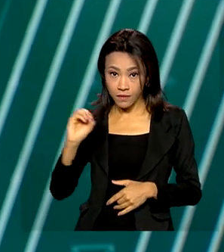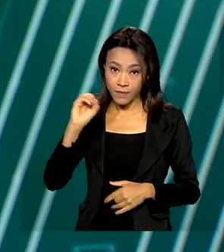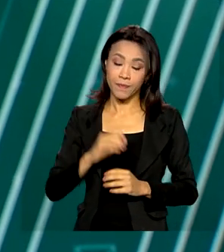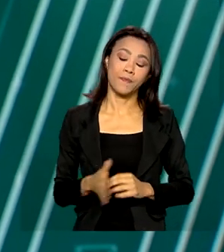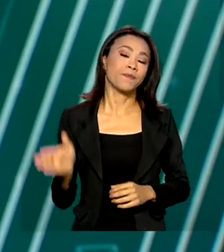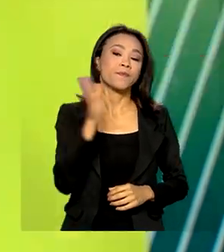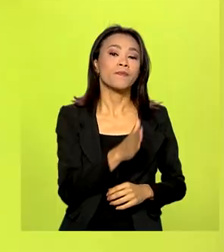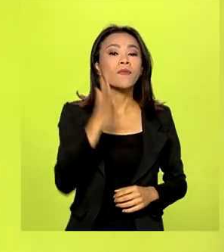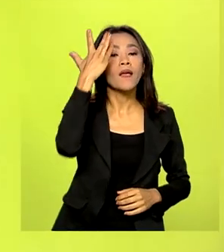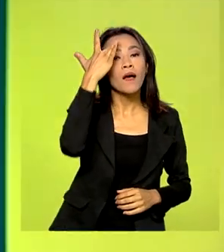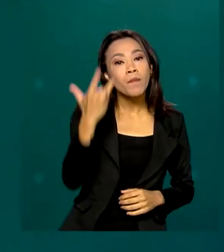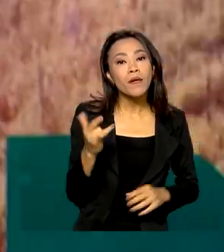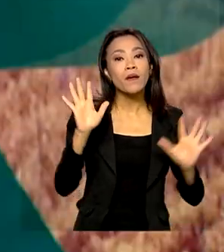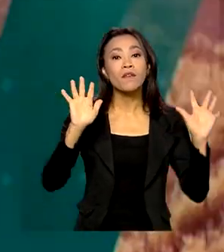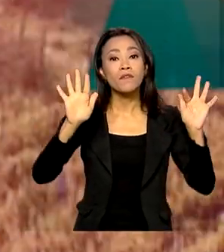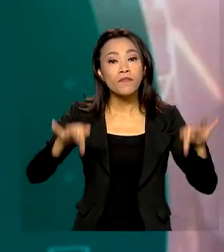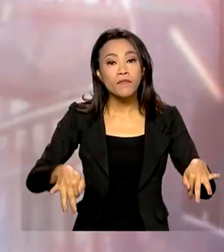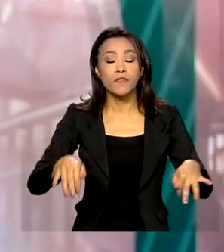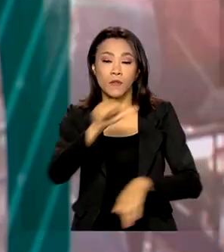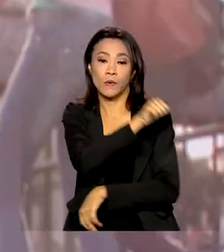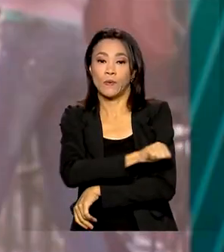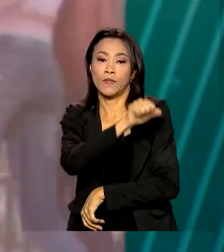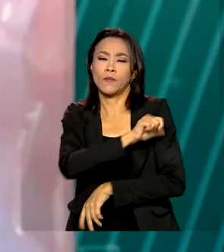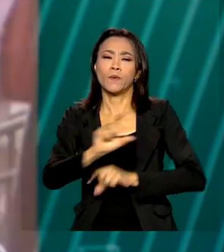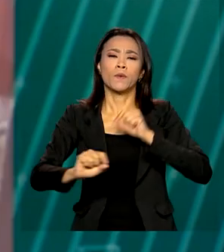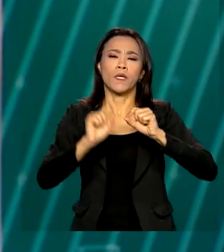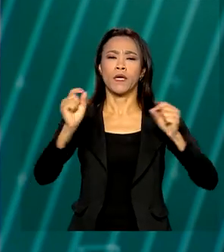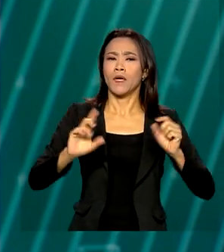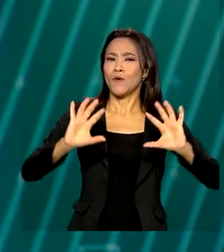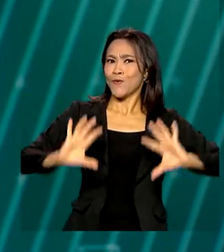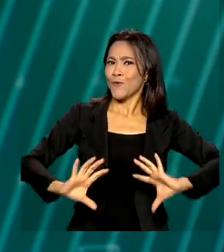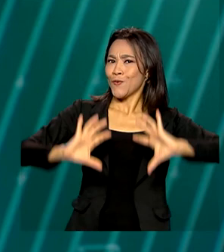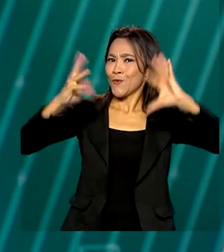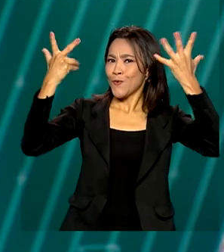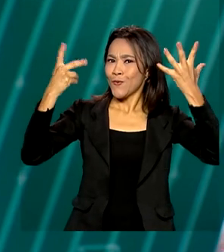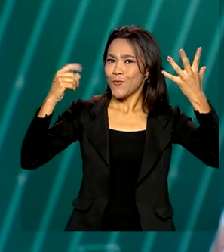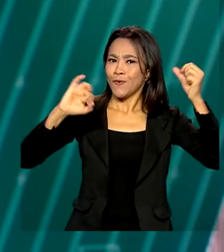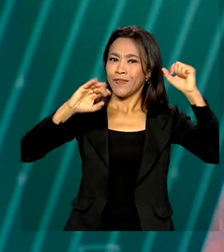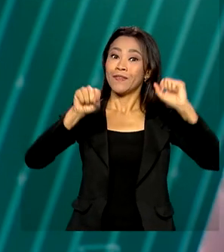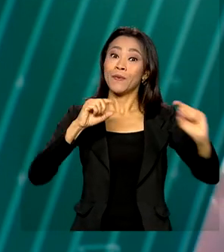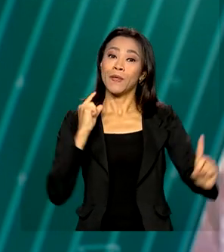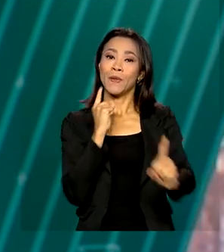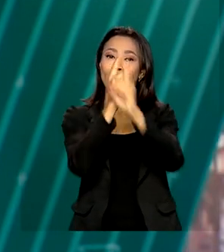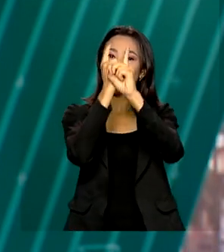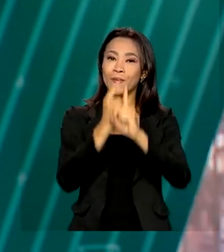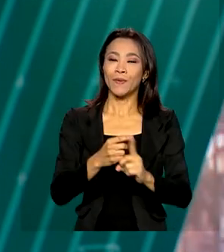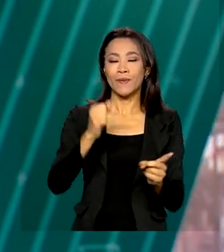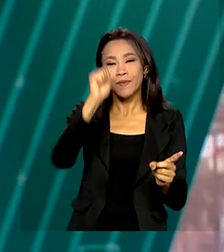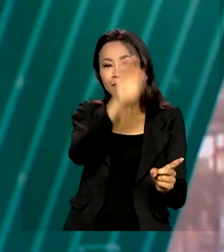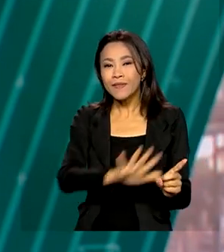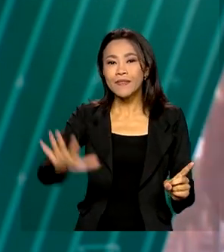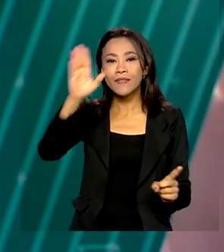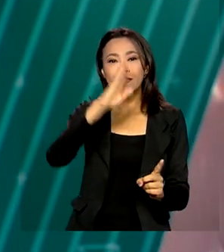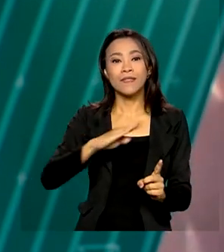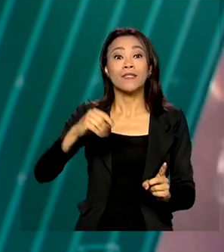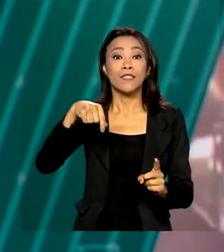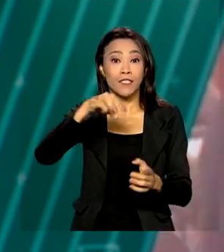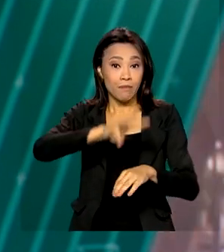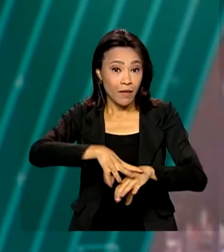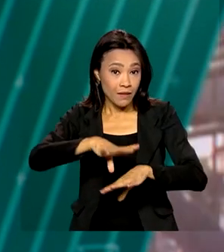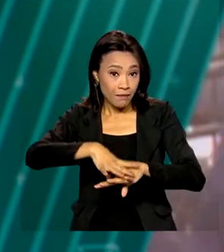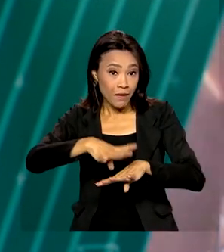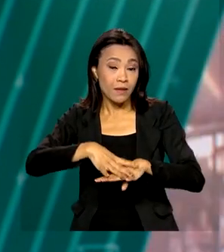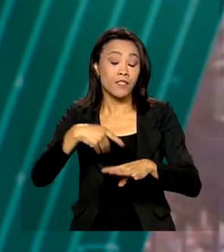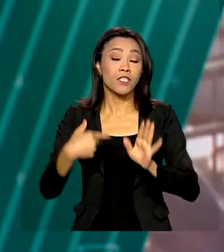Termina amanhã, no Rio de Janeiro, o segundo Festival Nacional de Matemática. O encontro reúne estudantes e pesquisadores em atividades